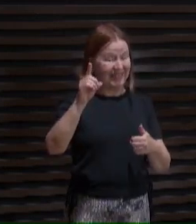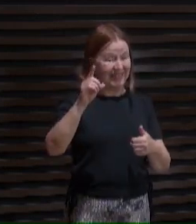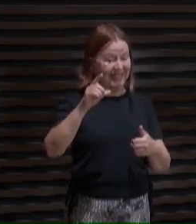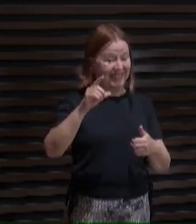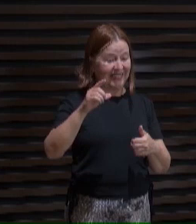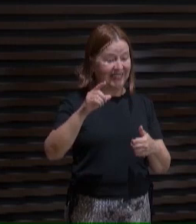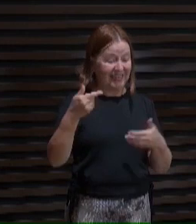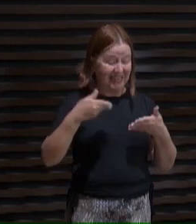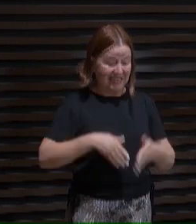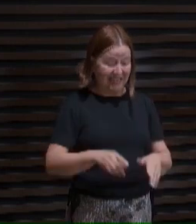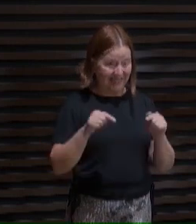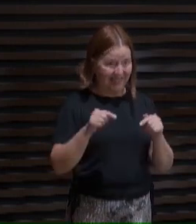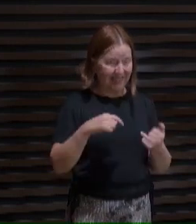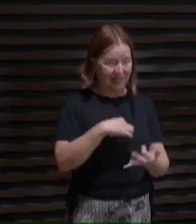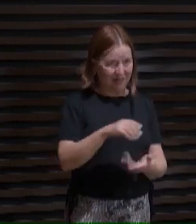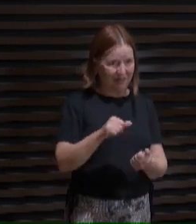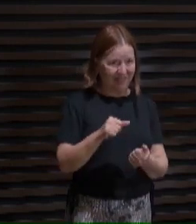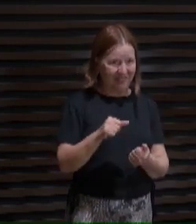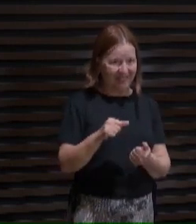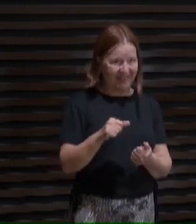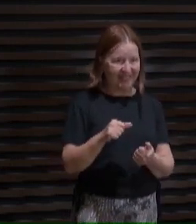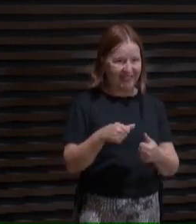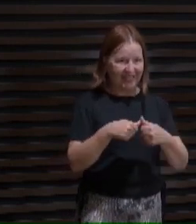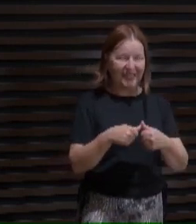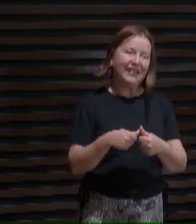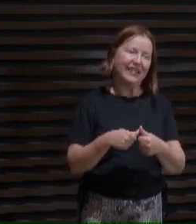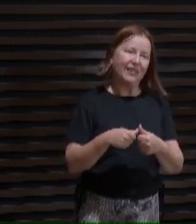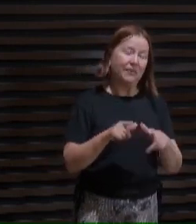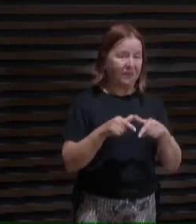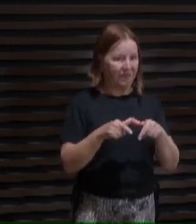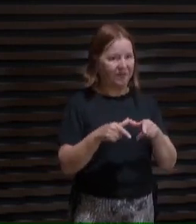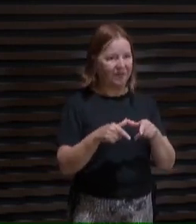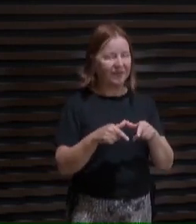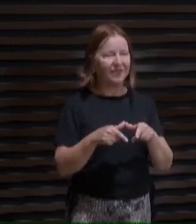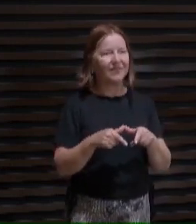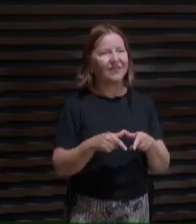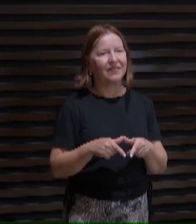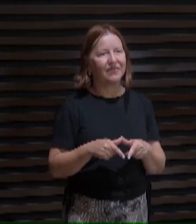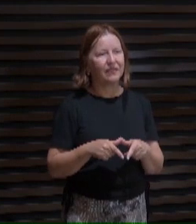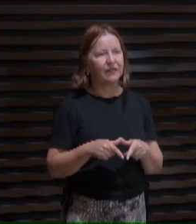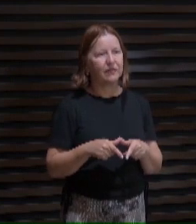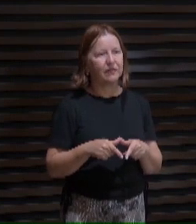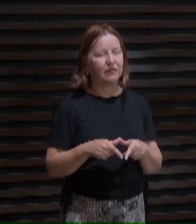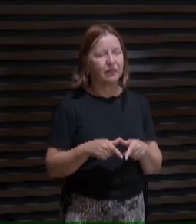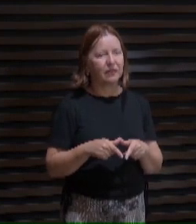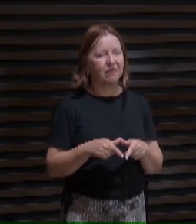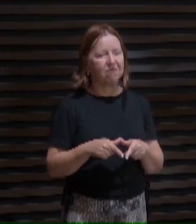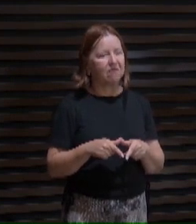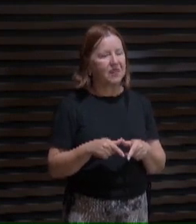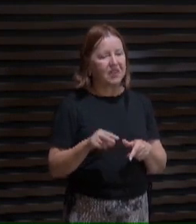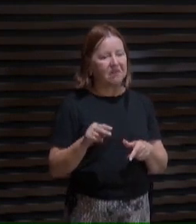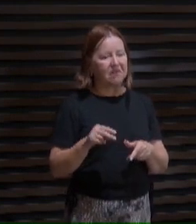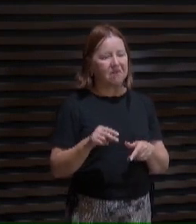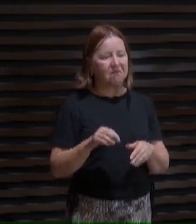está lá na Palestina, como um simples rabi